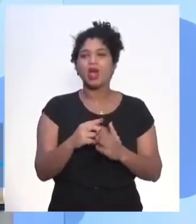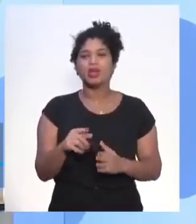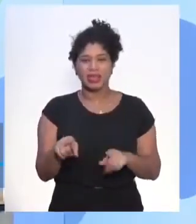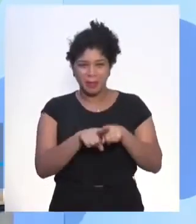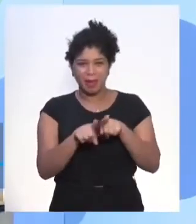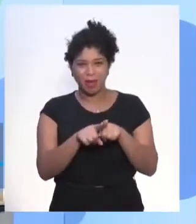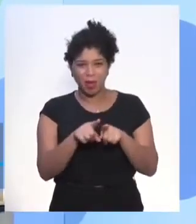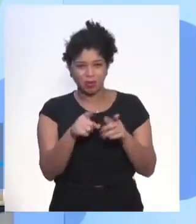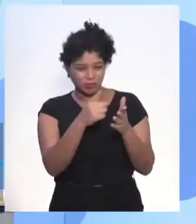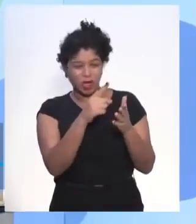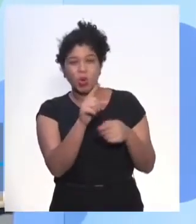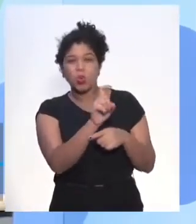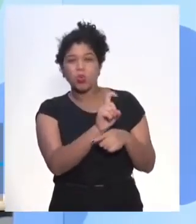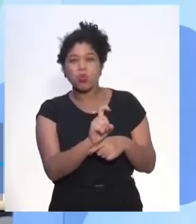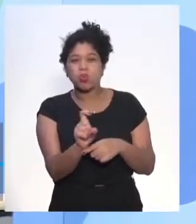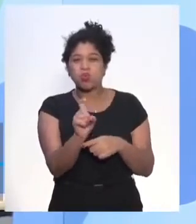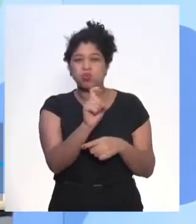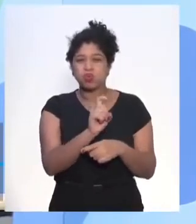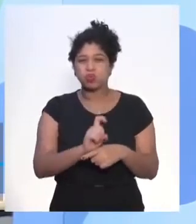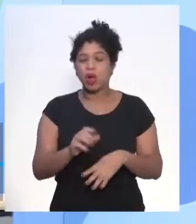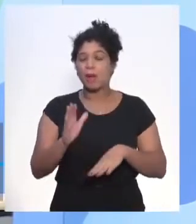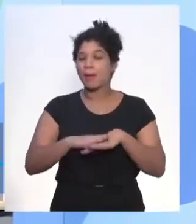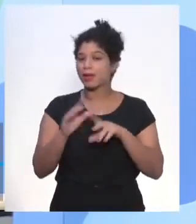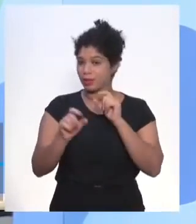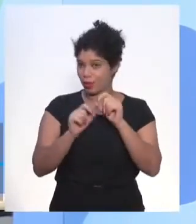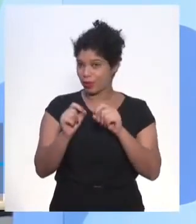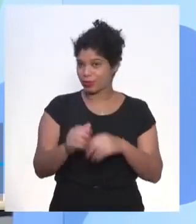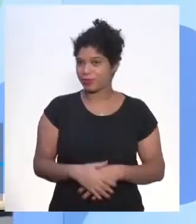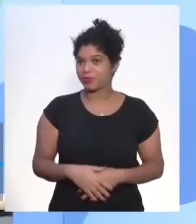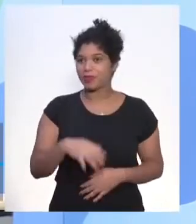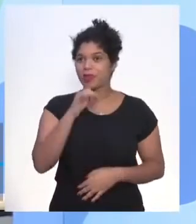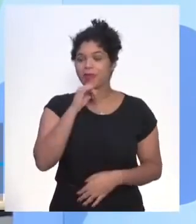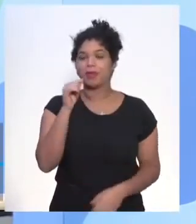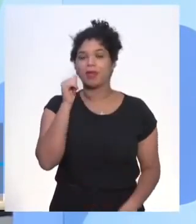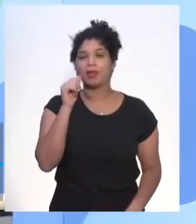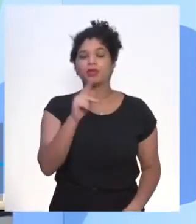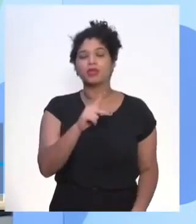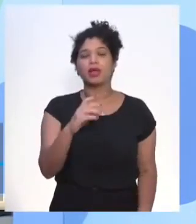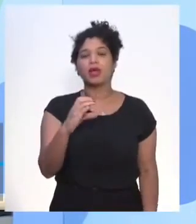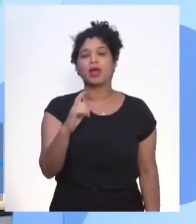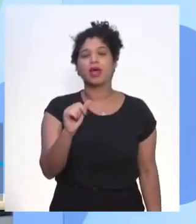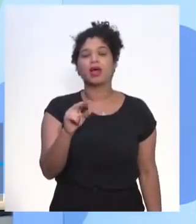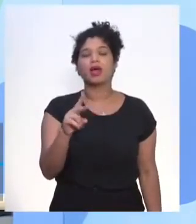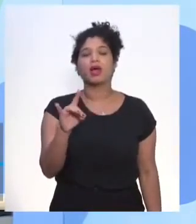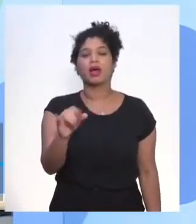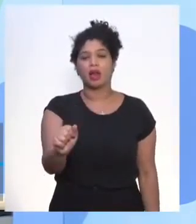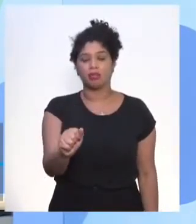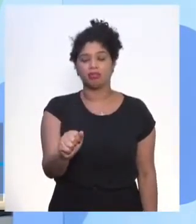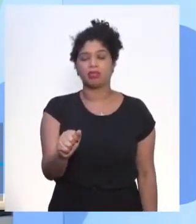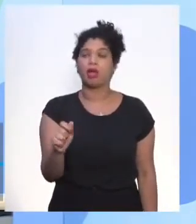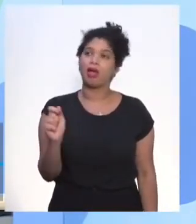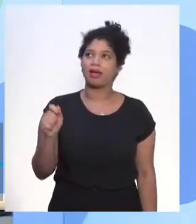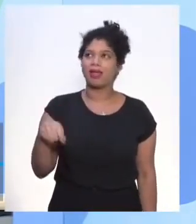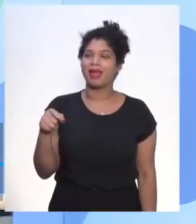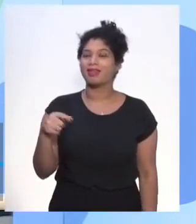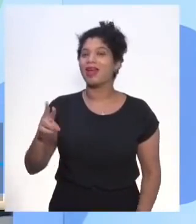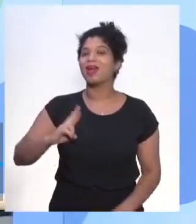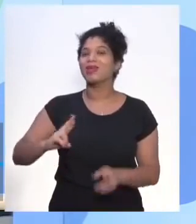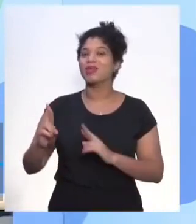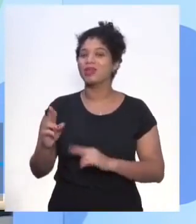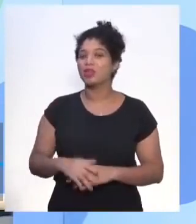anterior, né, sobre a proposta do que fazer, né. Aqui, por exemplo, da professora Cláudia discutiu sobre faria um grafite com os alunos com o